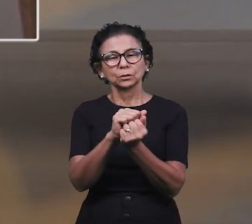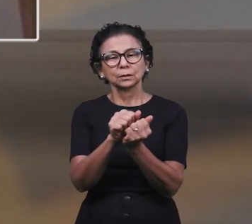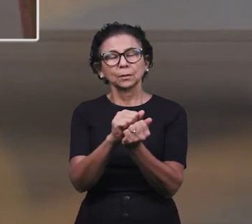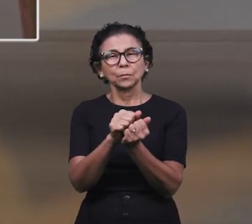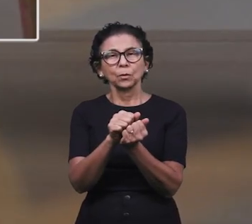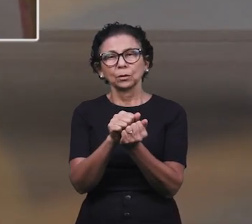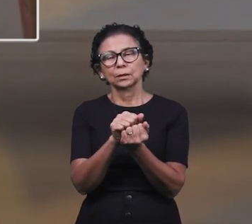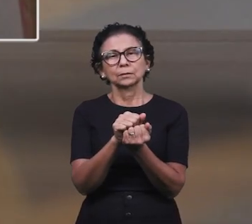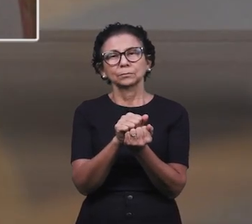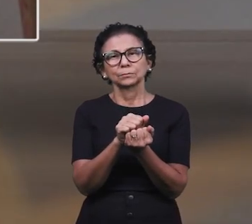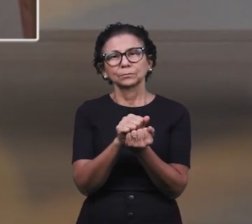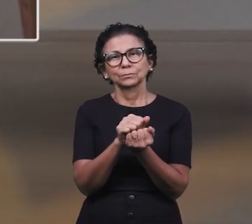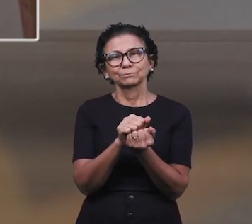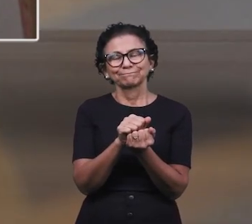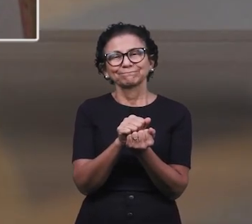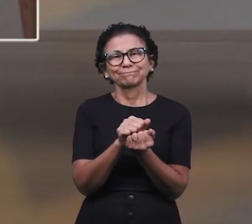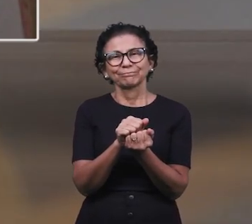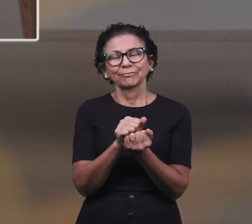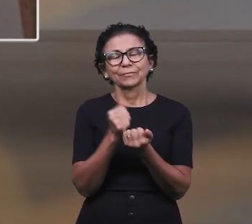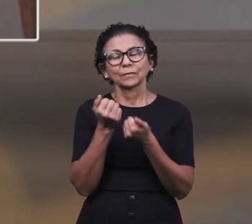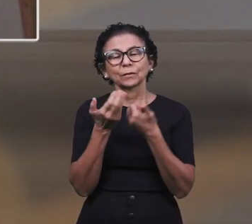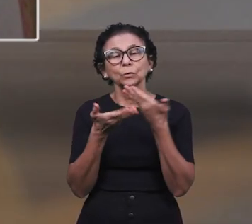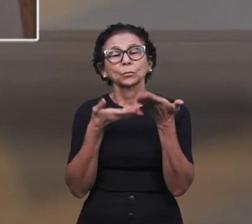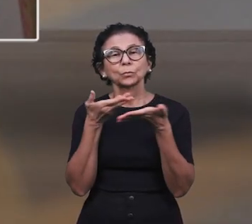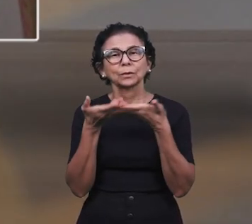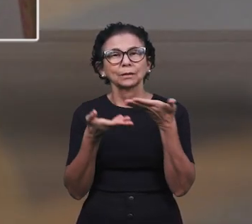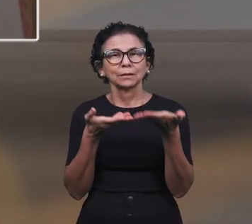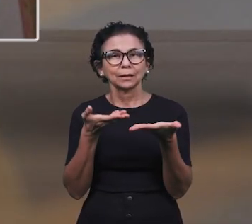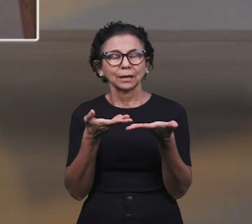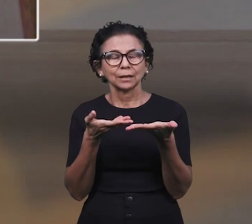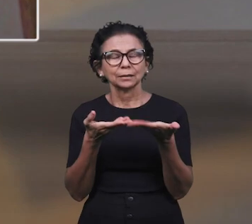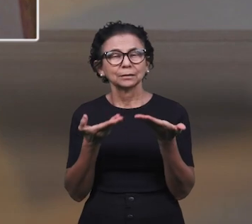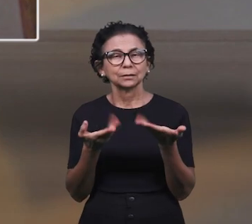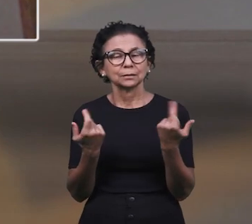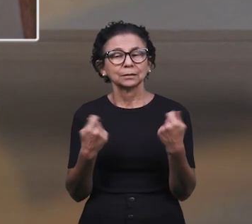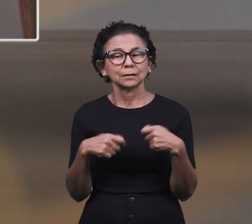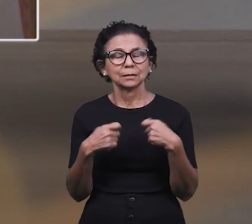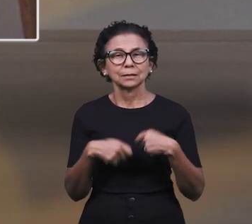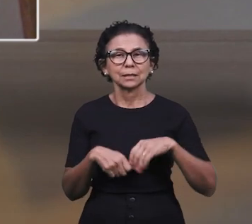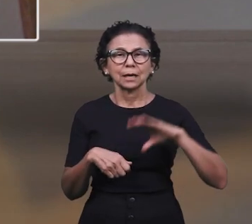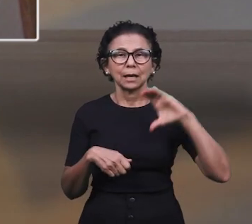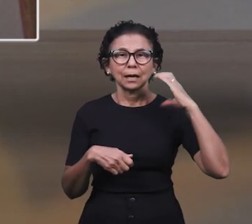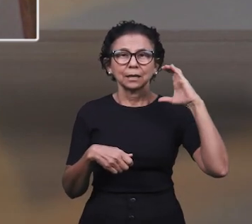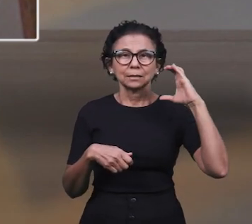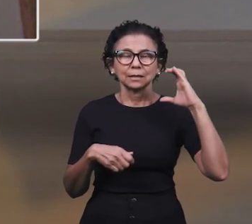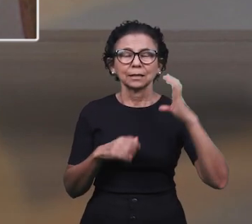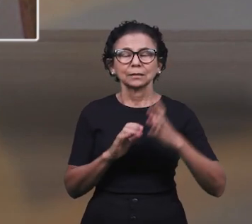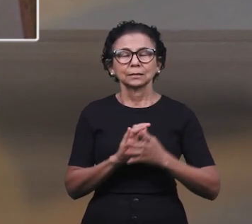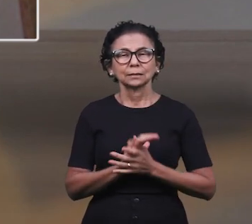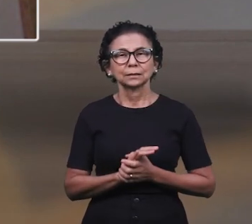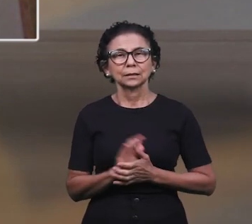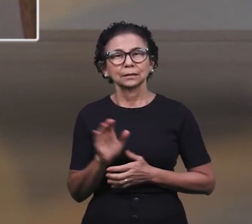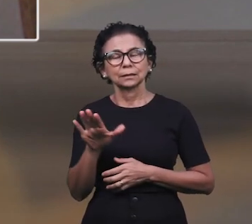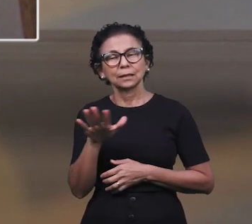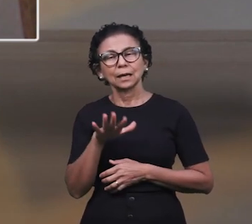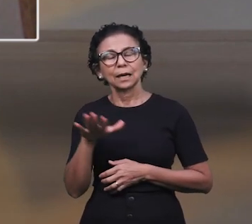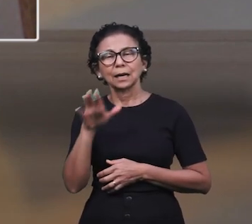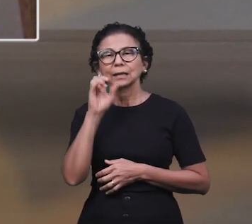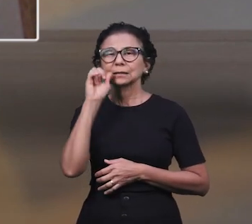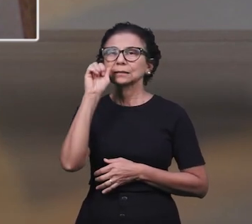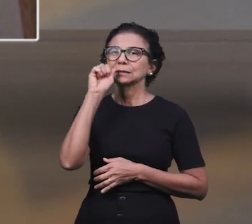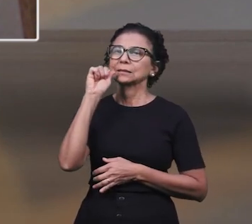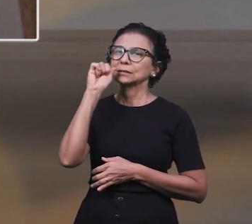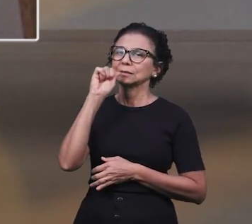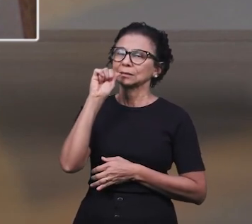dentes. Então, é necessário que a ciência e odontologia, com toda essa tecnologia, consiga